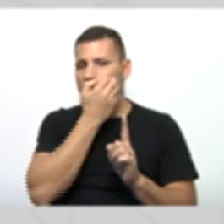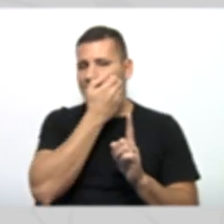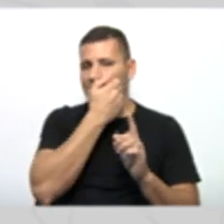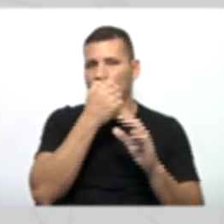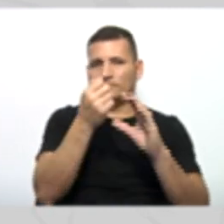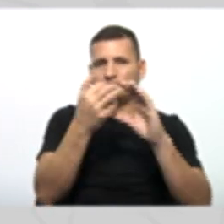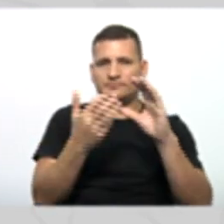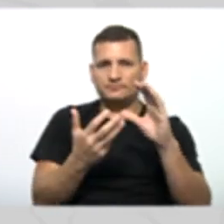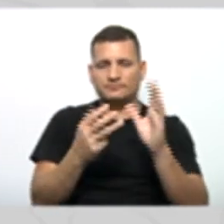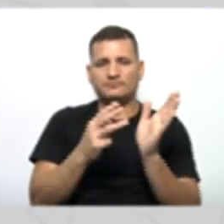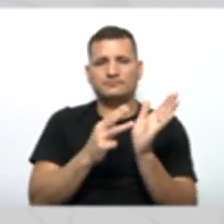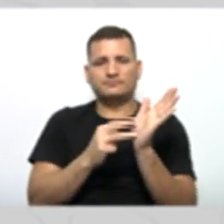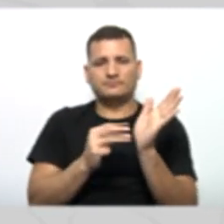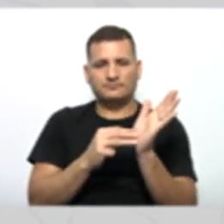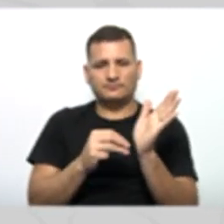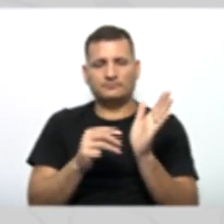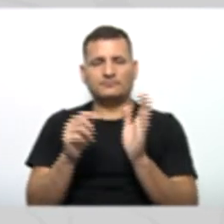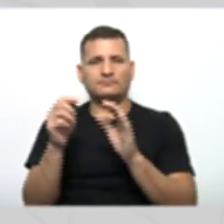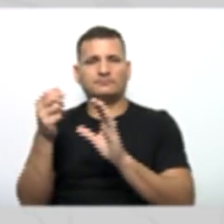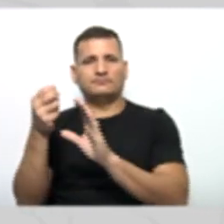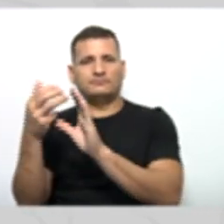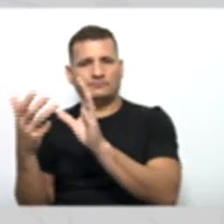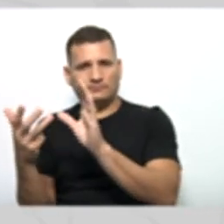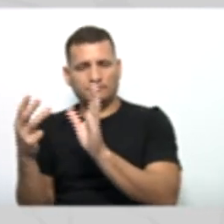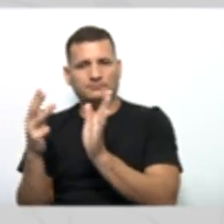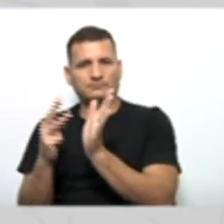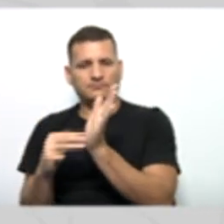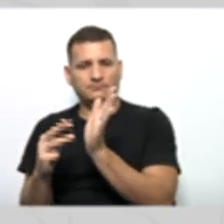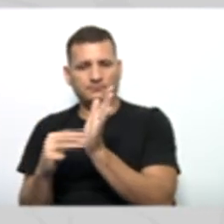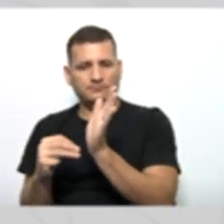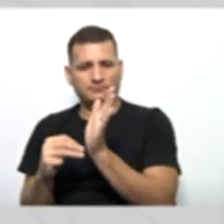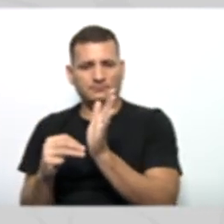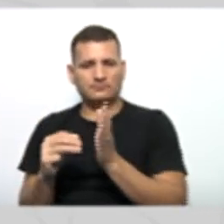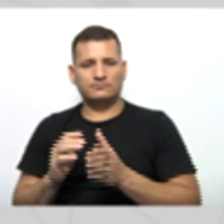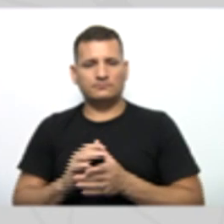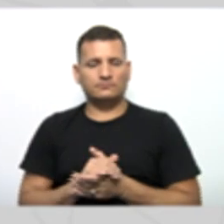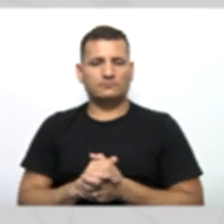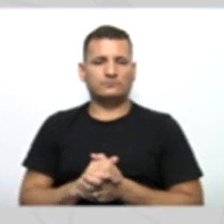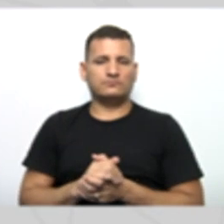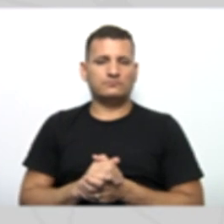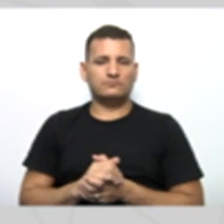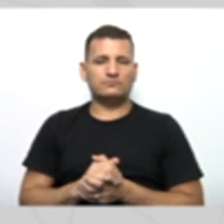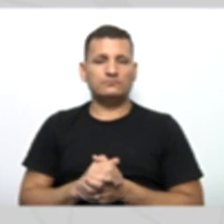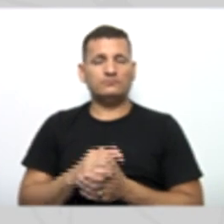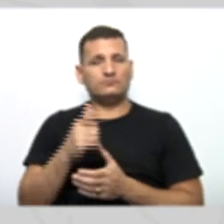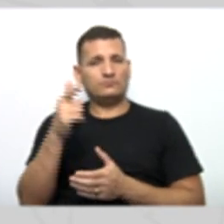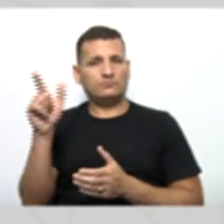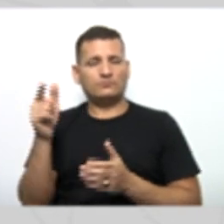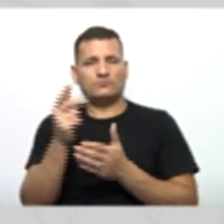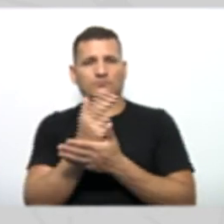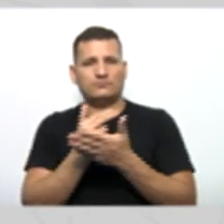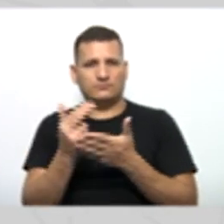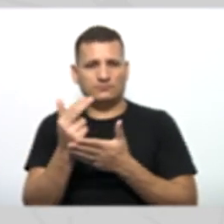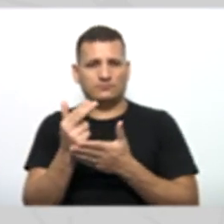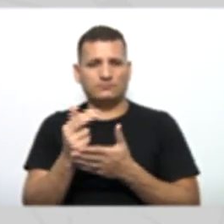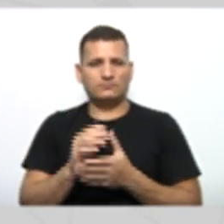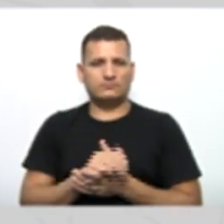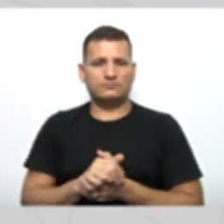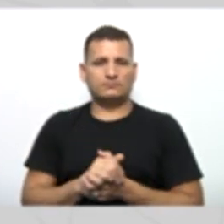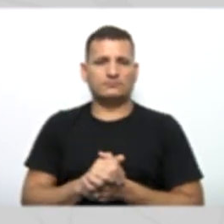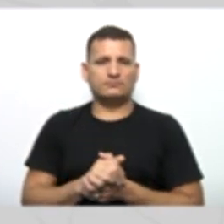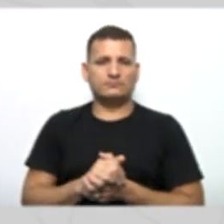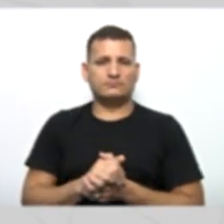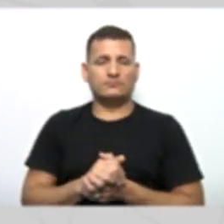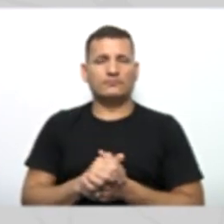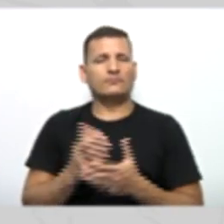os métodos. Tenho os atributos e eu tenho os métodos. Bom, outros diagramas aqui, pessoal.